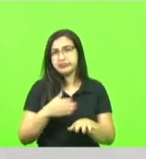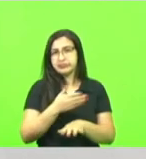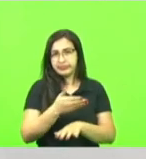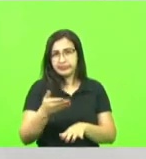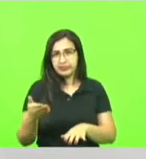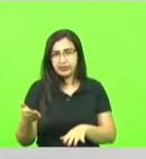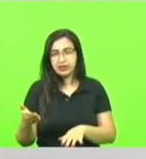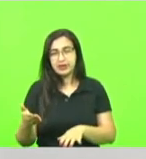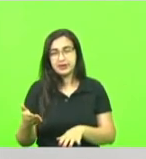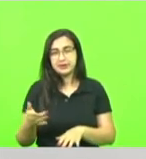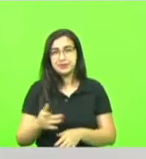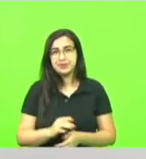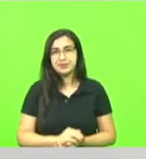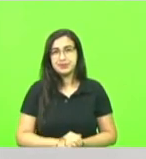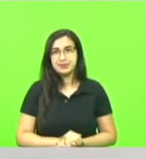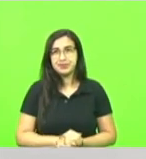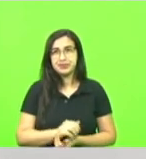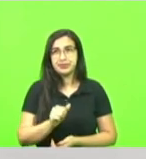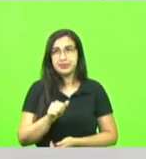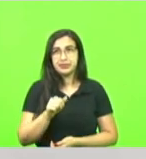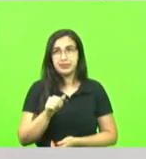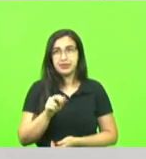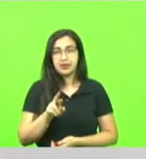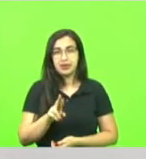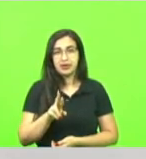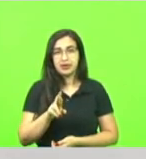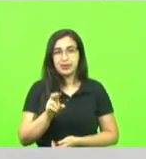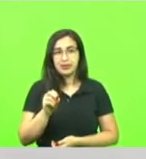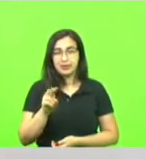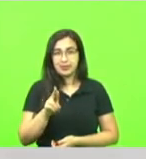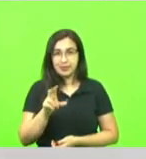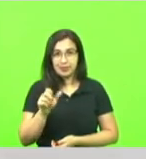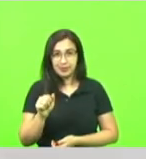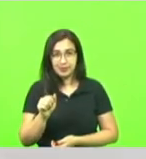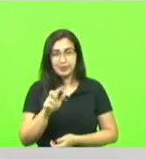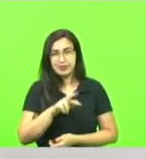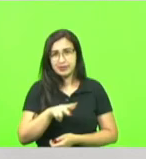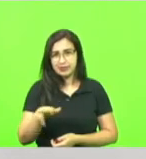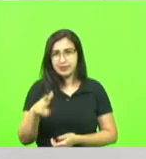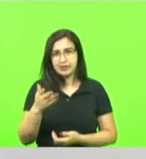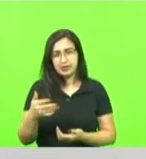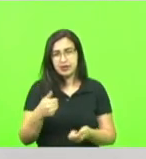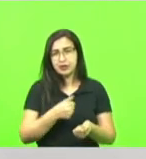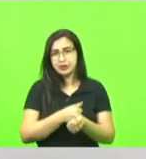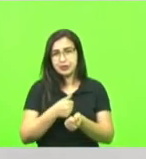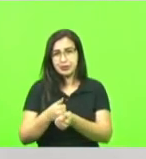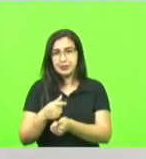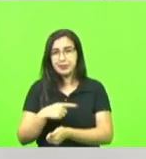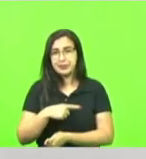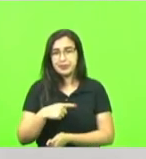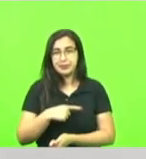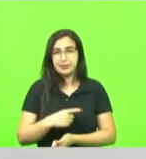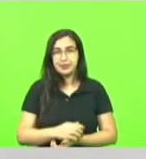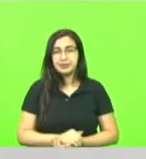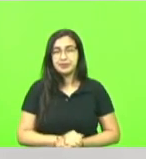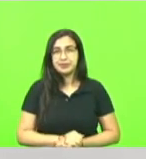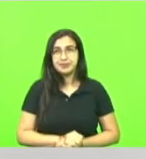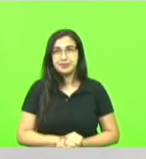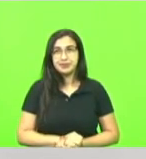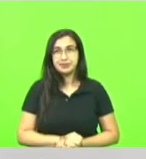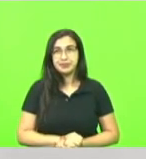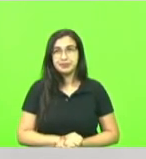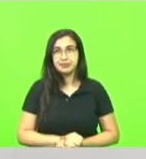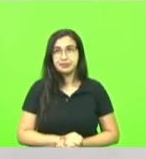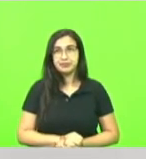Braço Trombudo, Aurora, entre outros municípios que ficam nas proximidades de Itupuranga. Então,